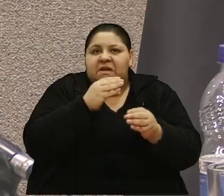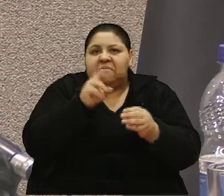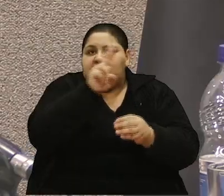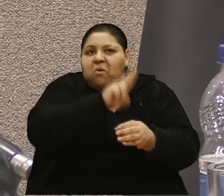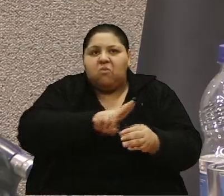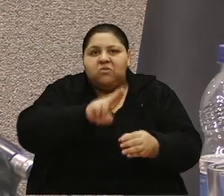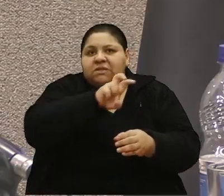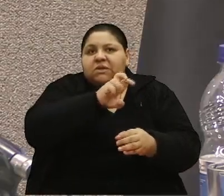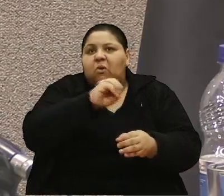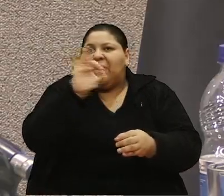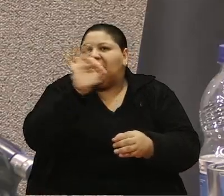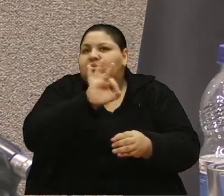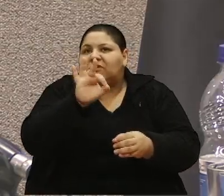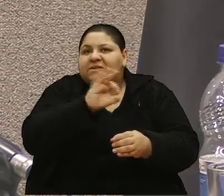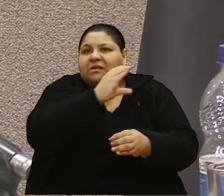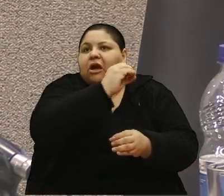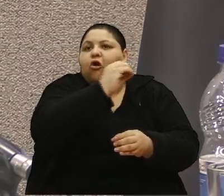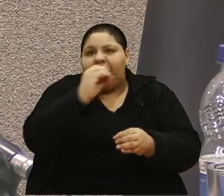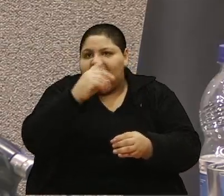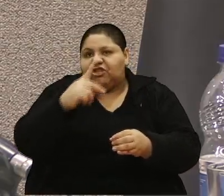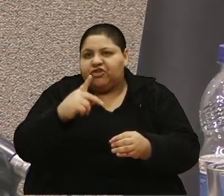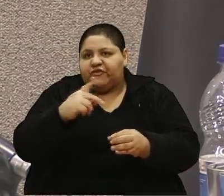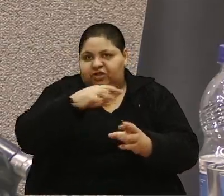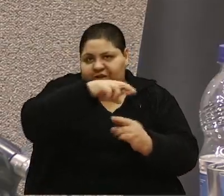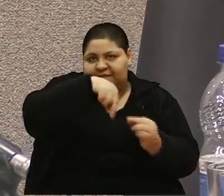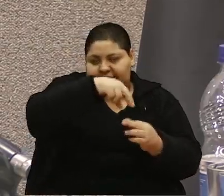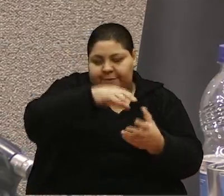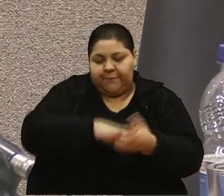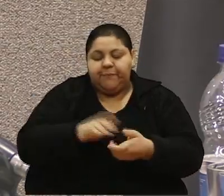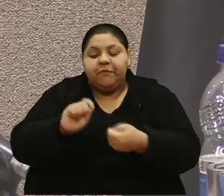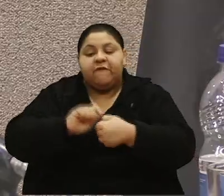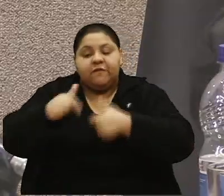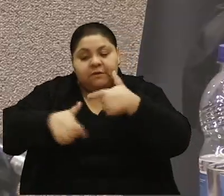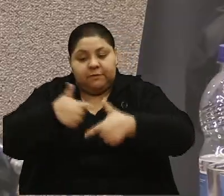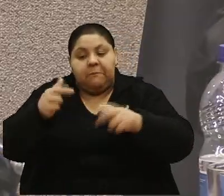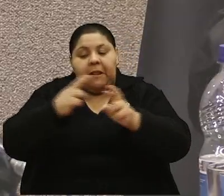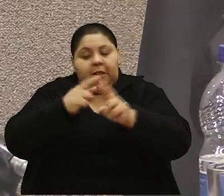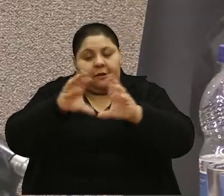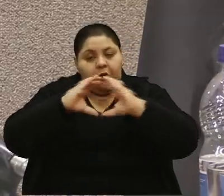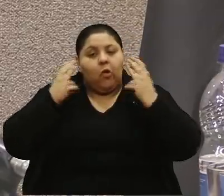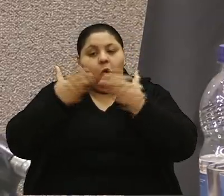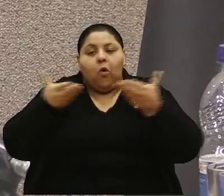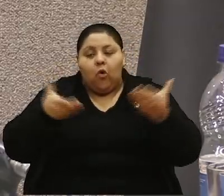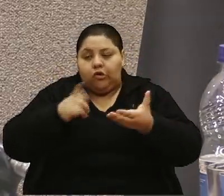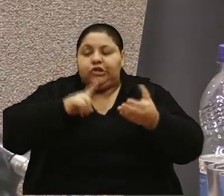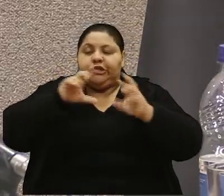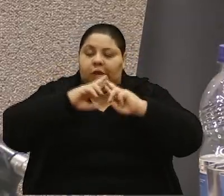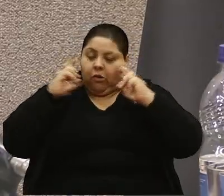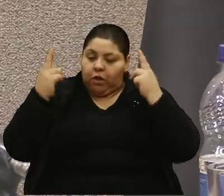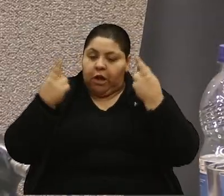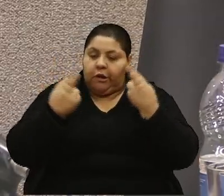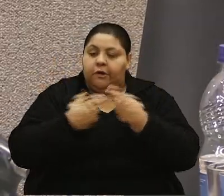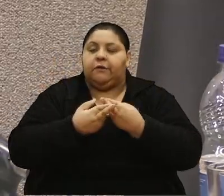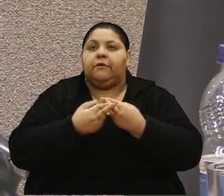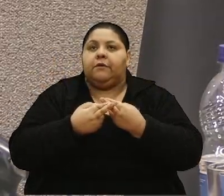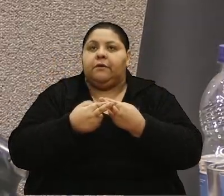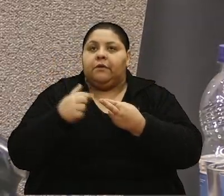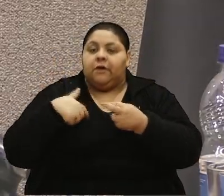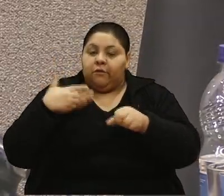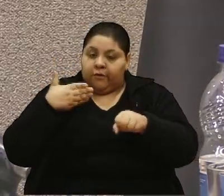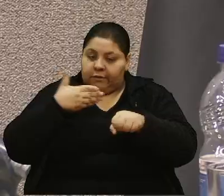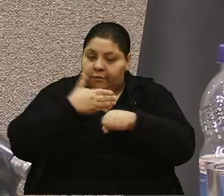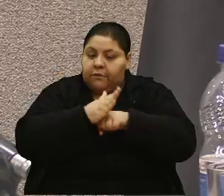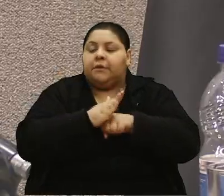Bom, nós fizemos um trabalho nas relações comunitárias, inclusive hoje tem reunião, quero participar mesmo